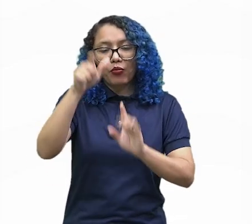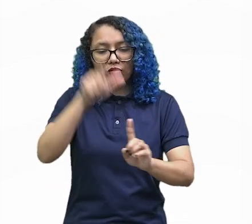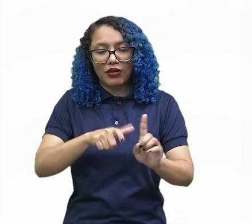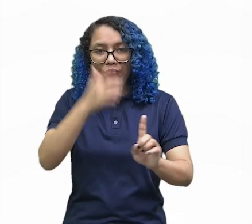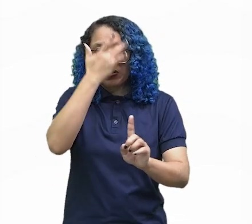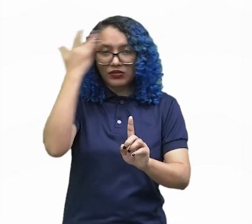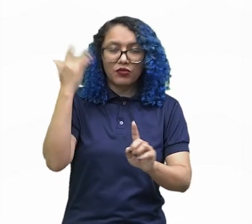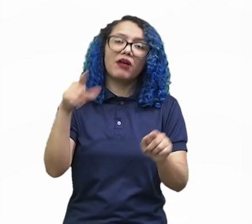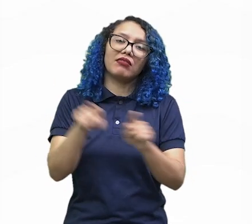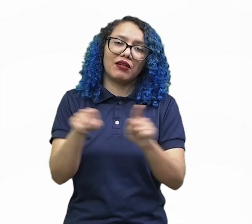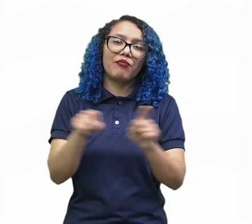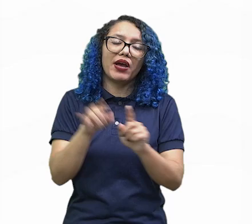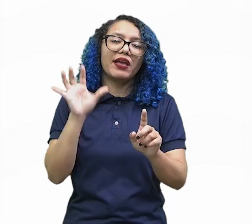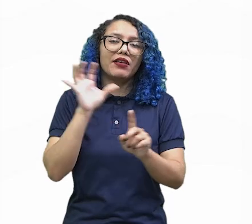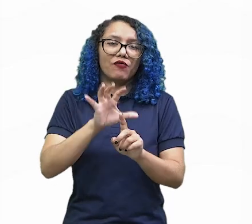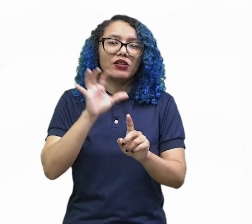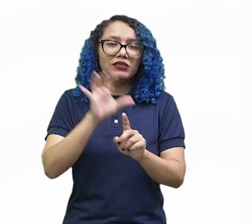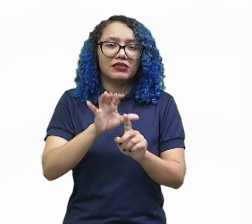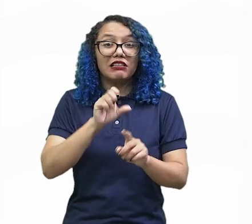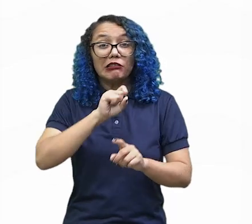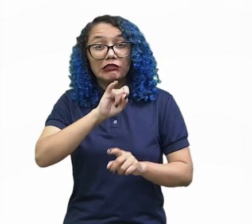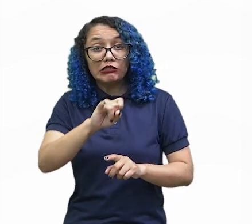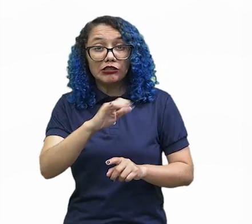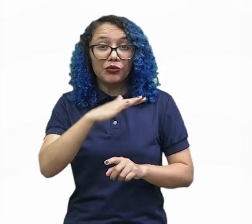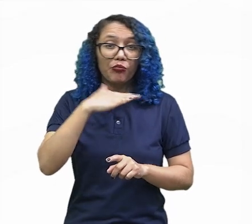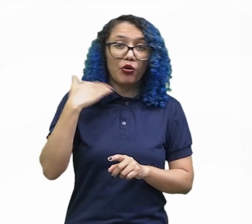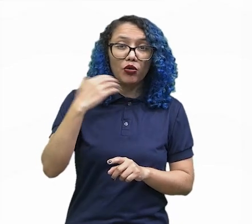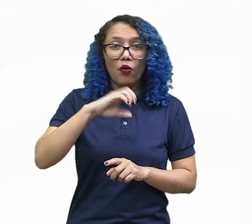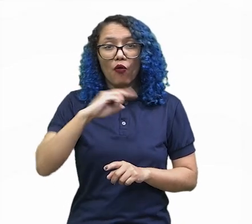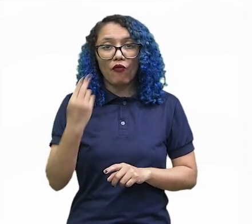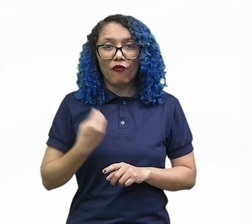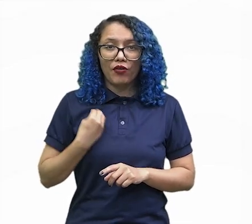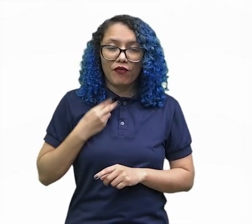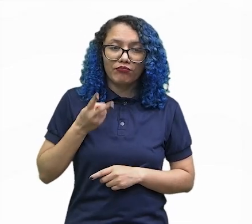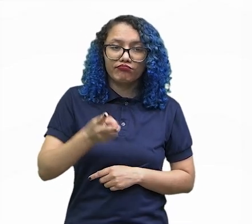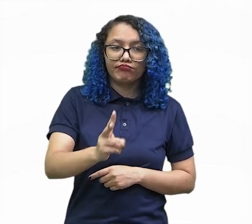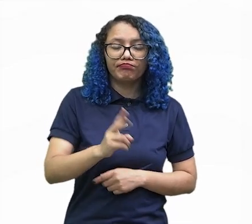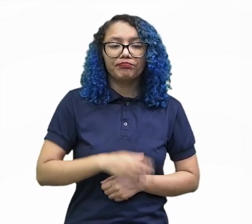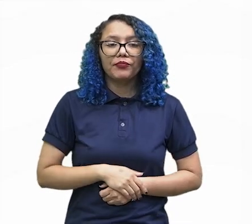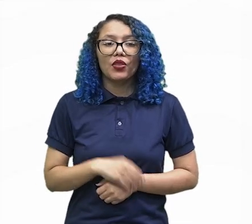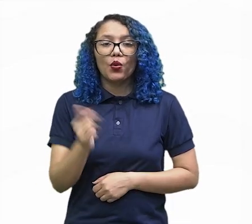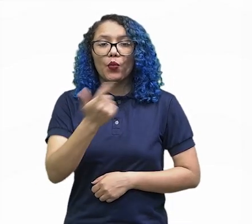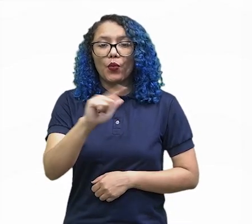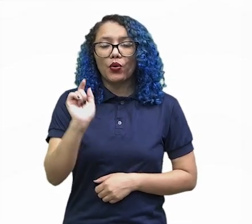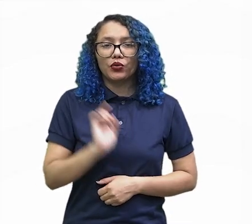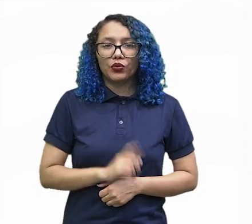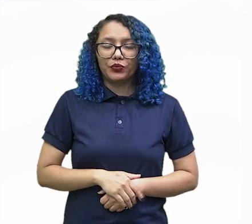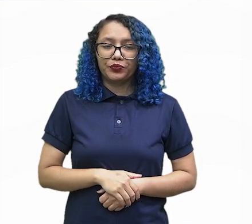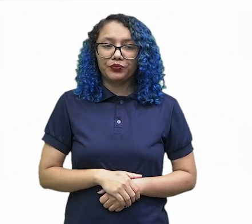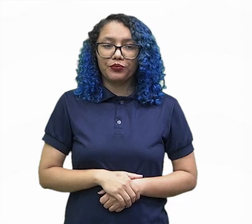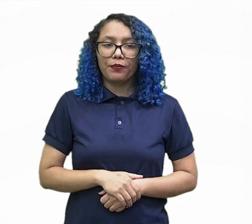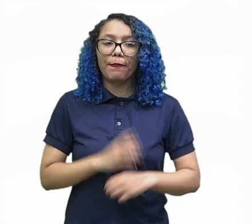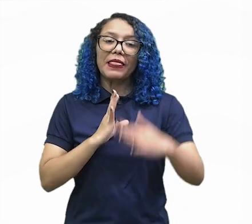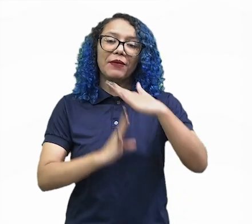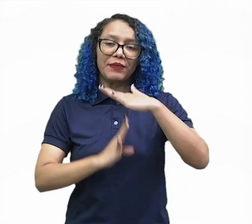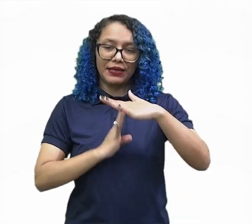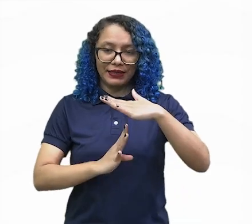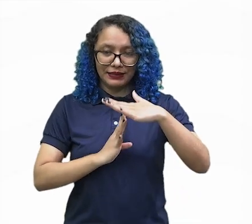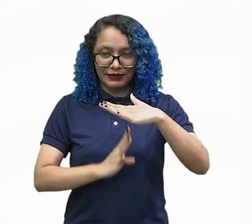morte realmente ali das pessoas. Outra situação desses conceitos demográficos vai ser o processo